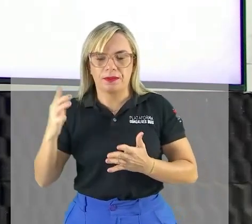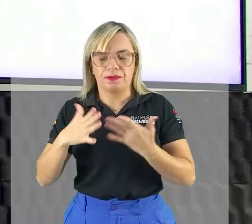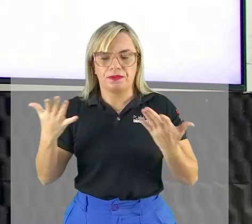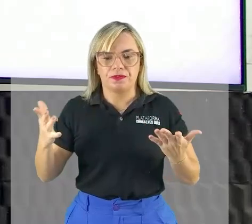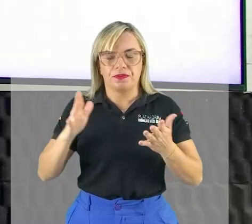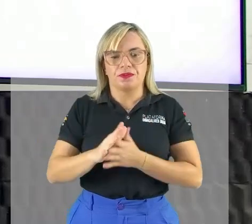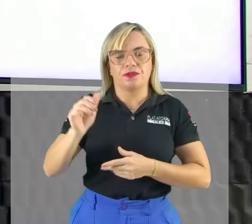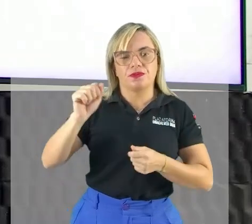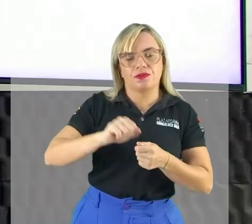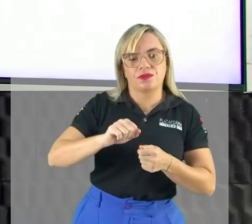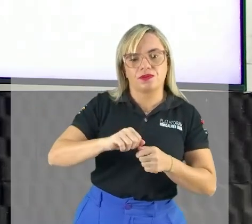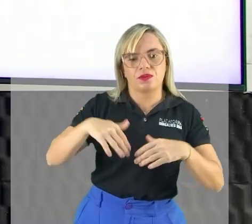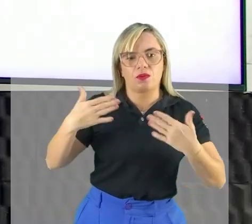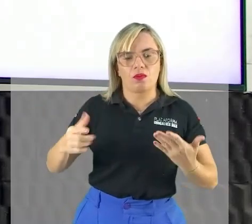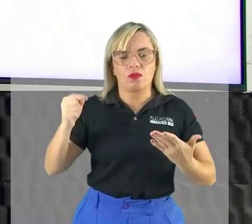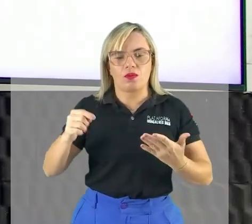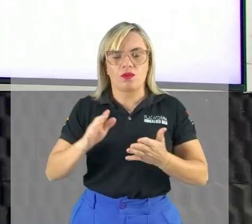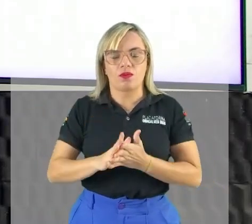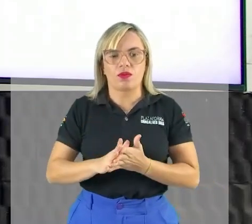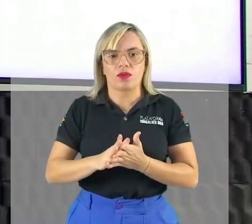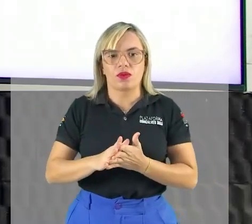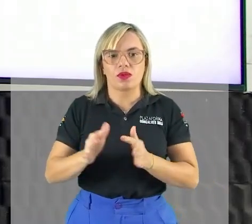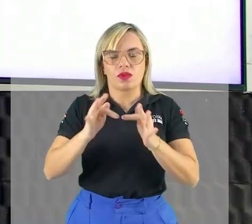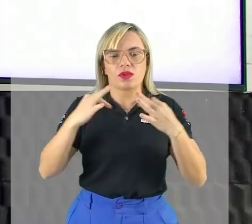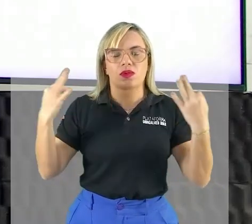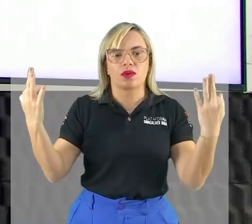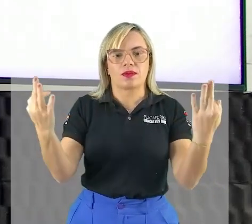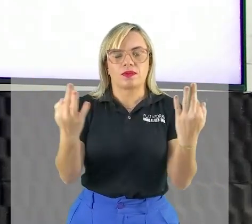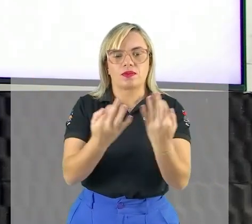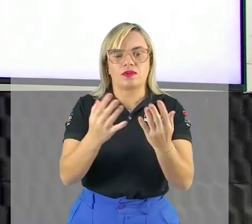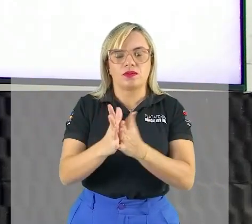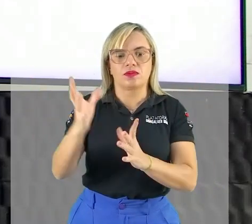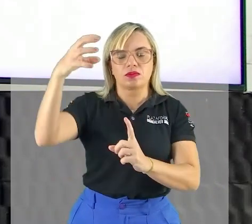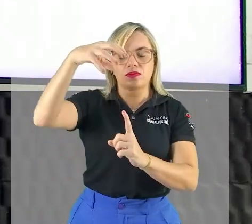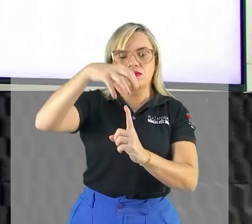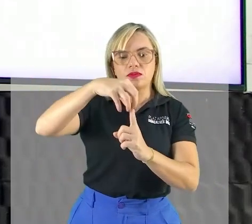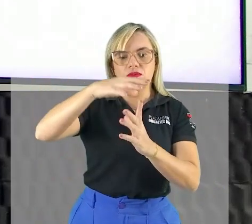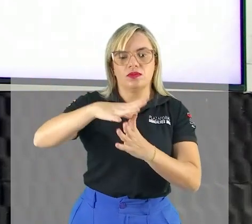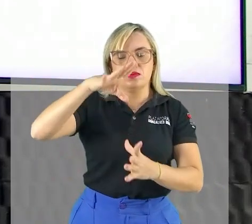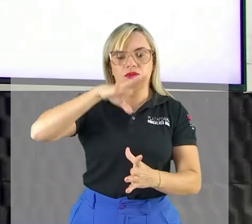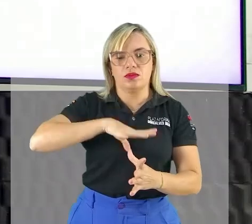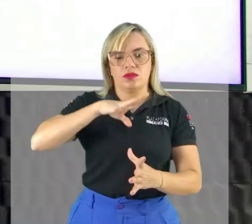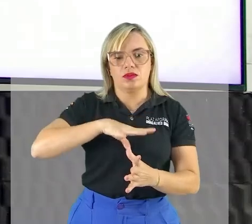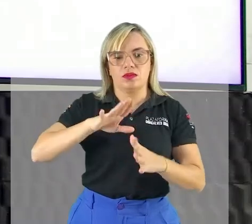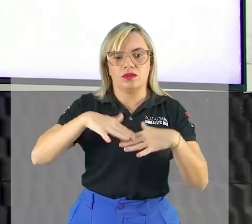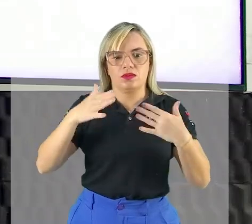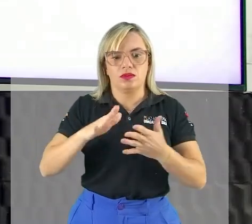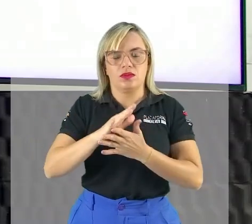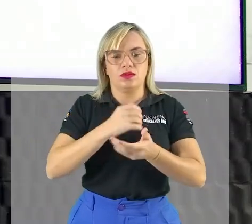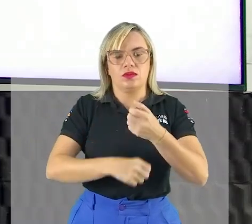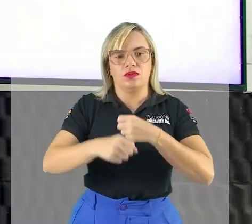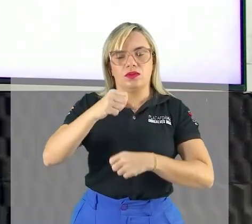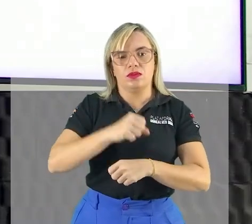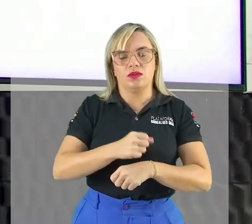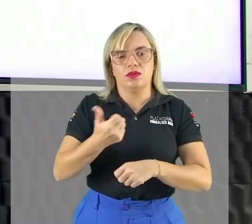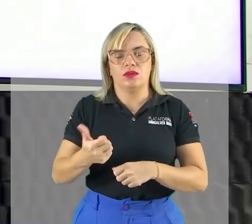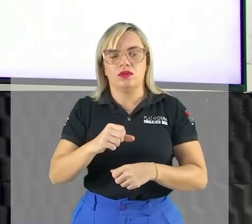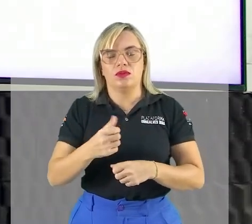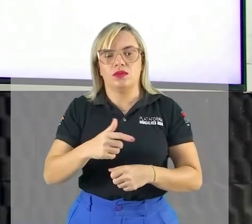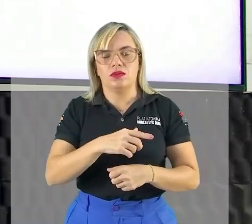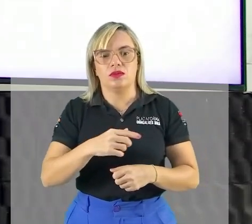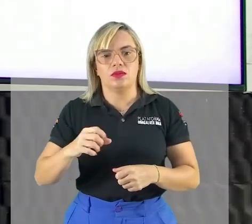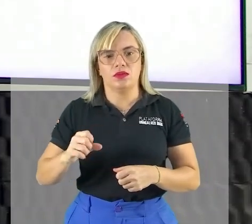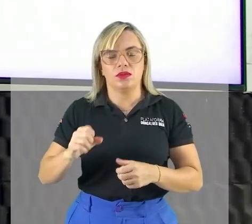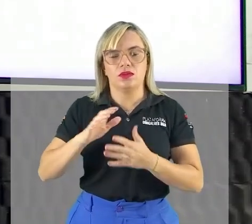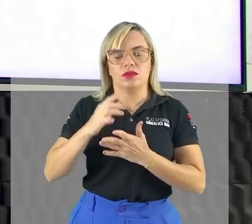sobre isso então quando a a família real chega aqui ao Brasil né 1808 fugida exatamente daquele cerco lá com Napoleão